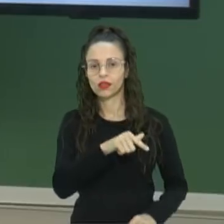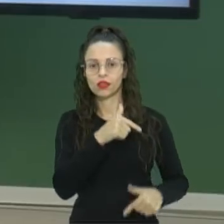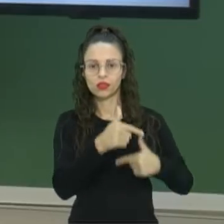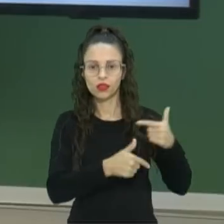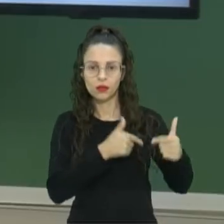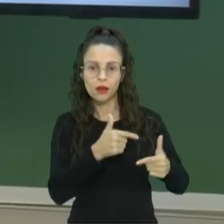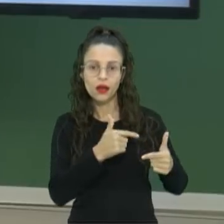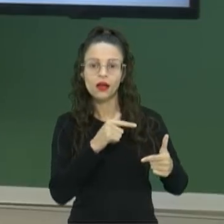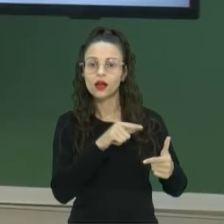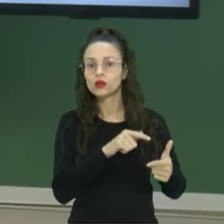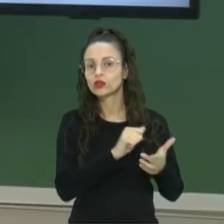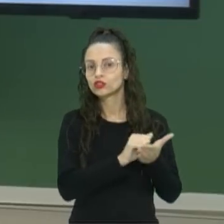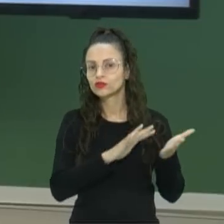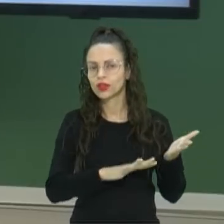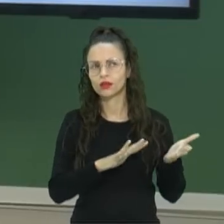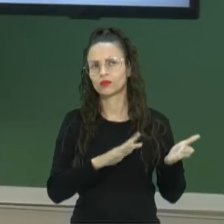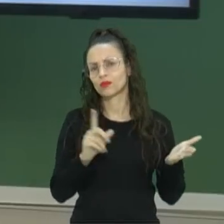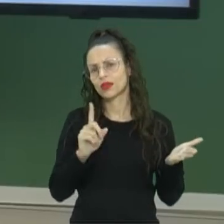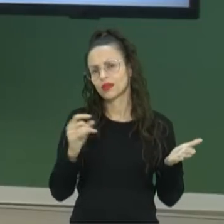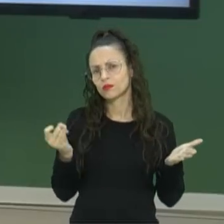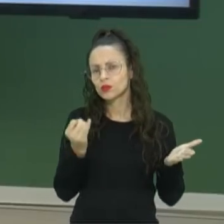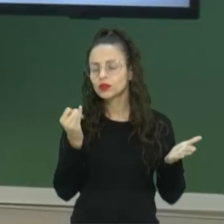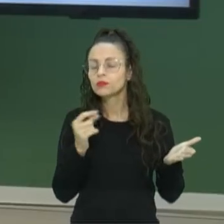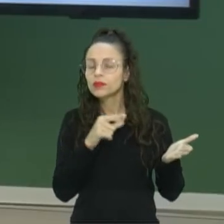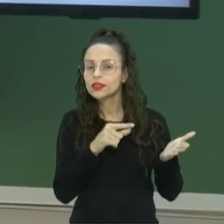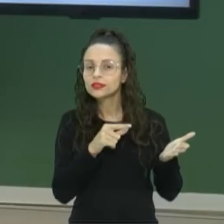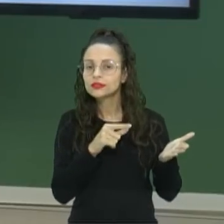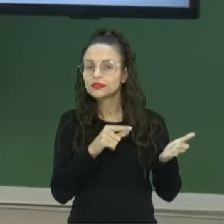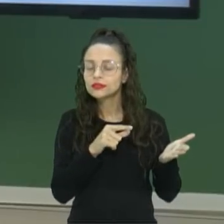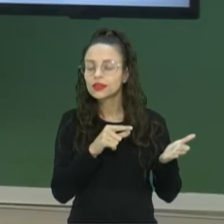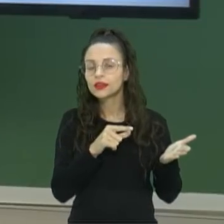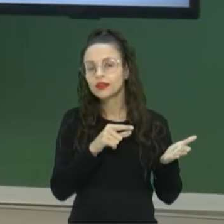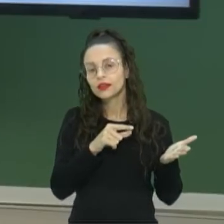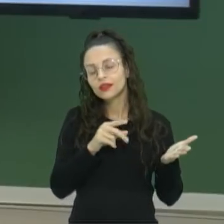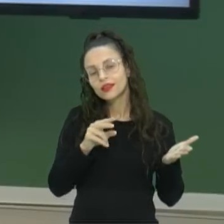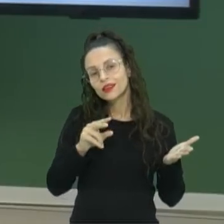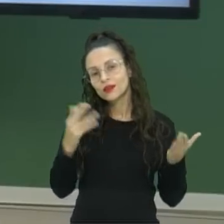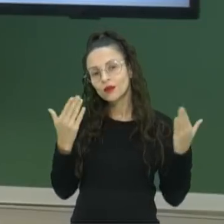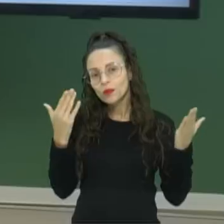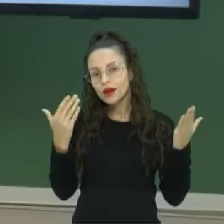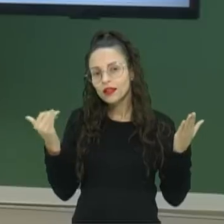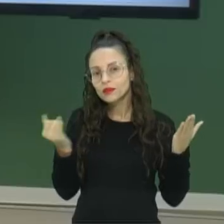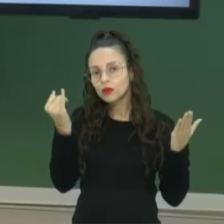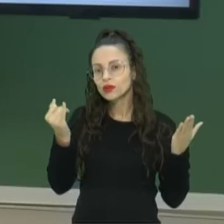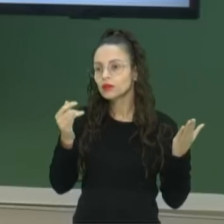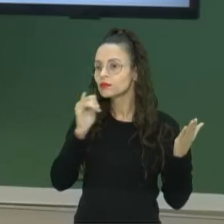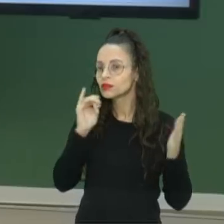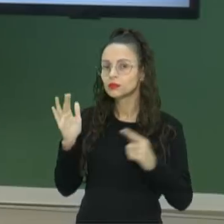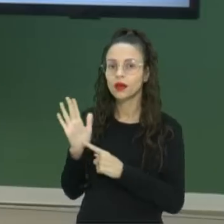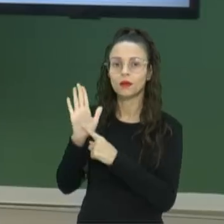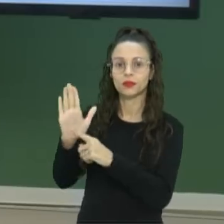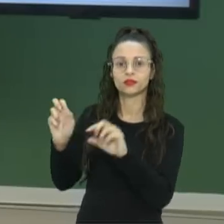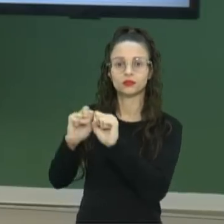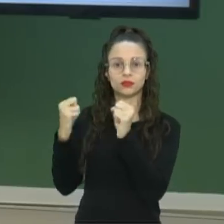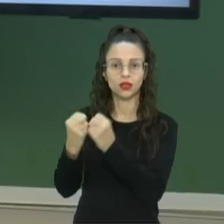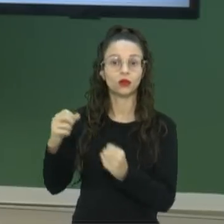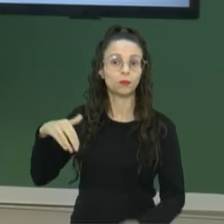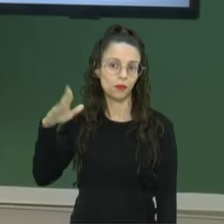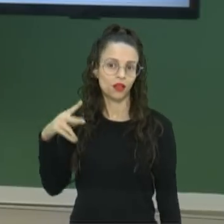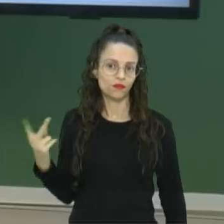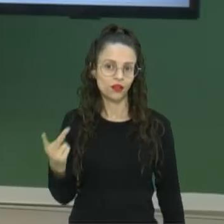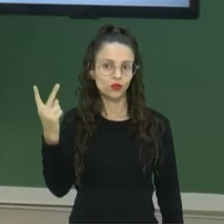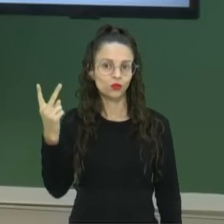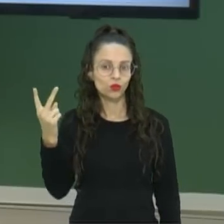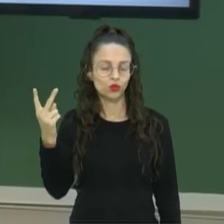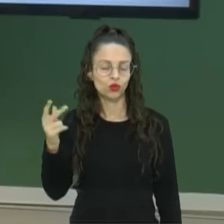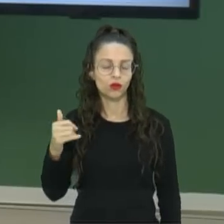de repente, não que ele não seja importante, gente, mas ele não tenha a importância que tem a apresentação de um seminário, por exemplo, né? Que